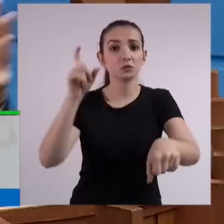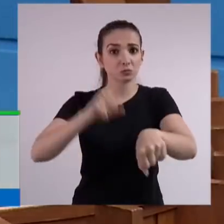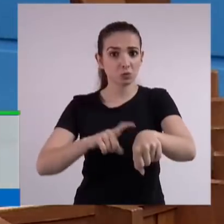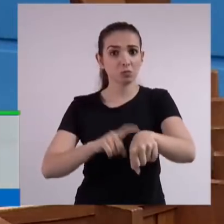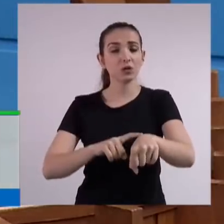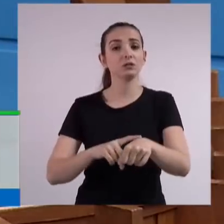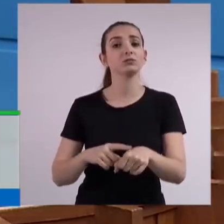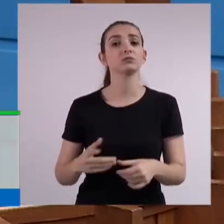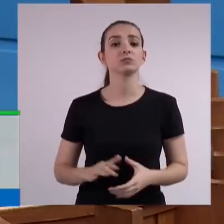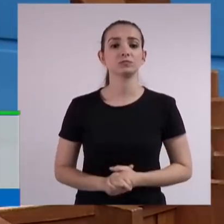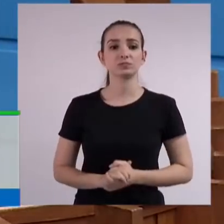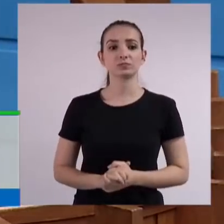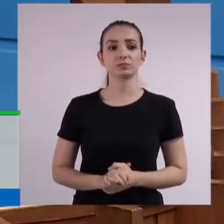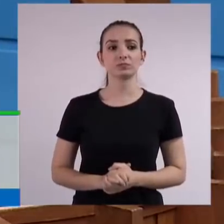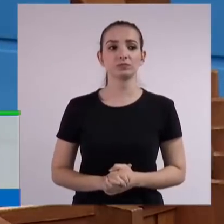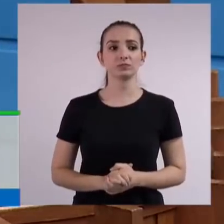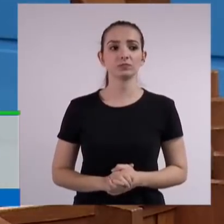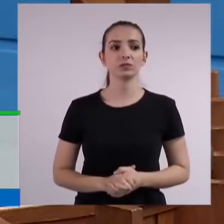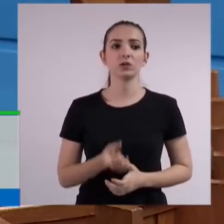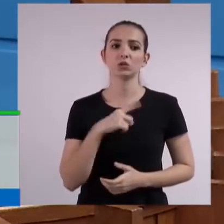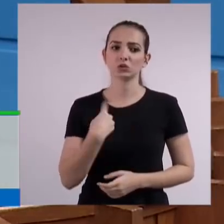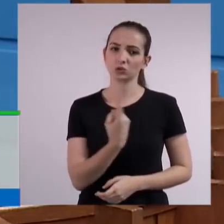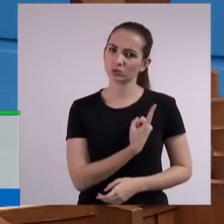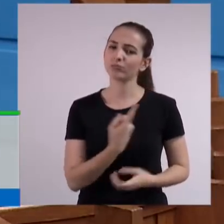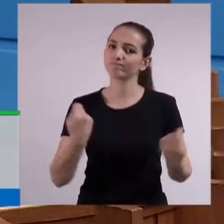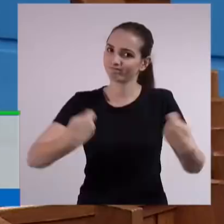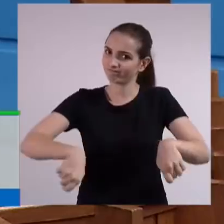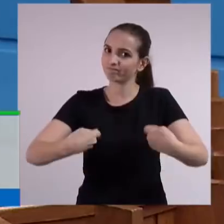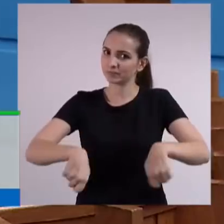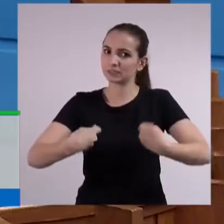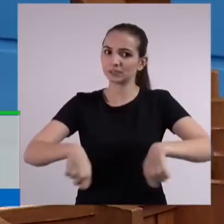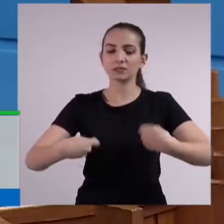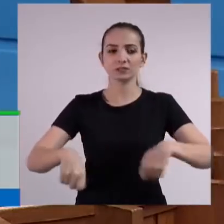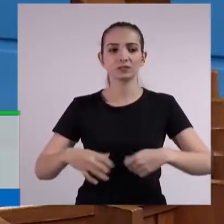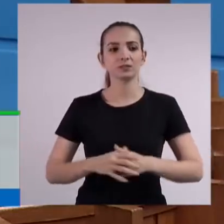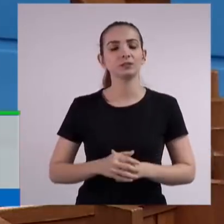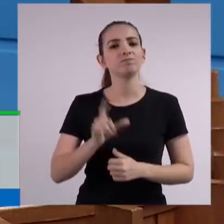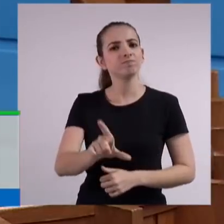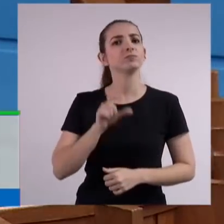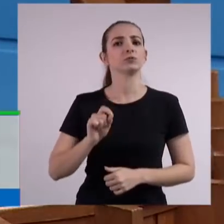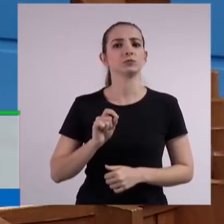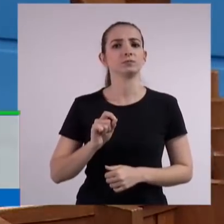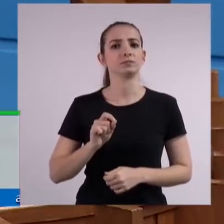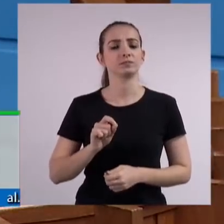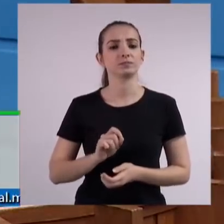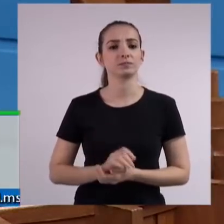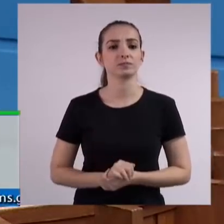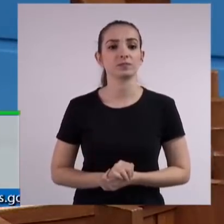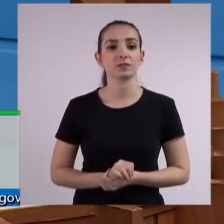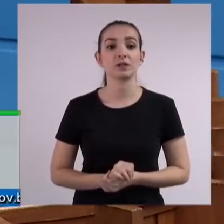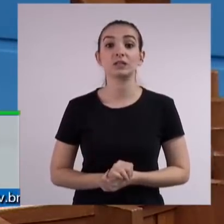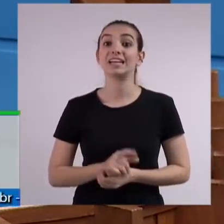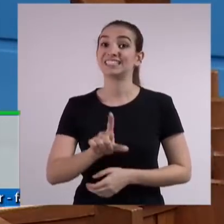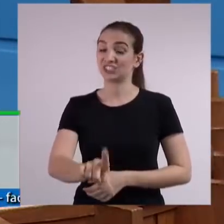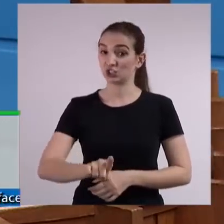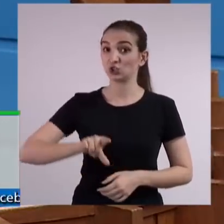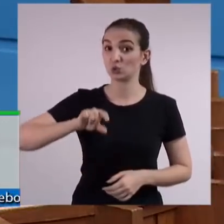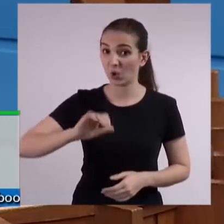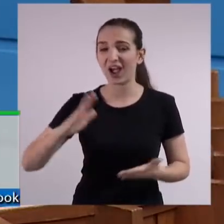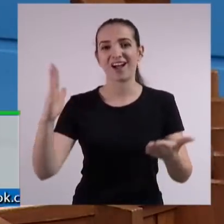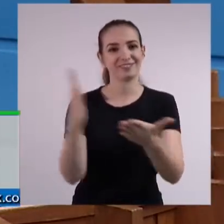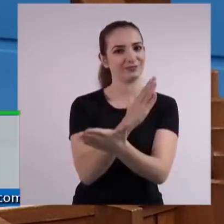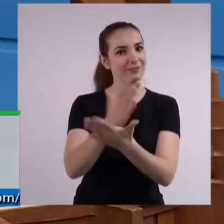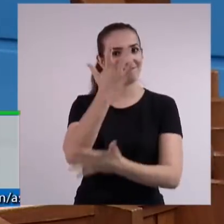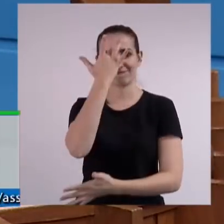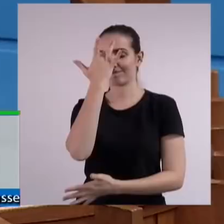e circunstâncias, a gente tem que decidir. Essas decisões nem sempre